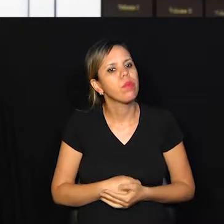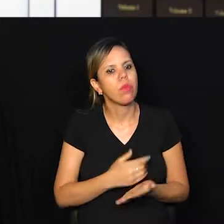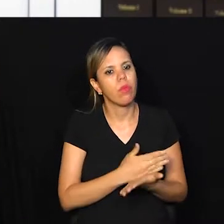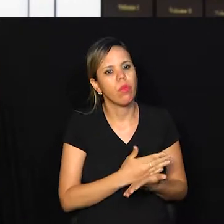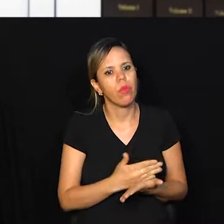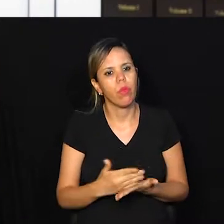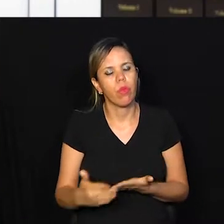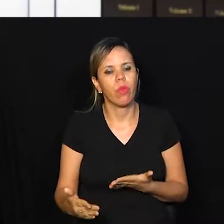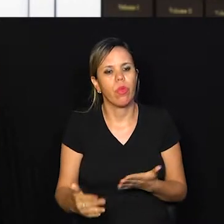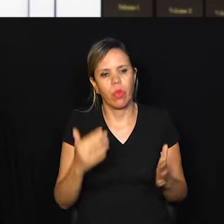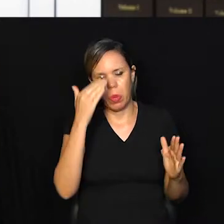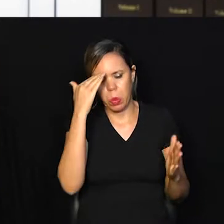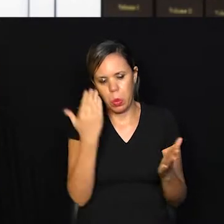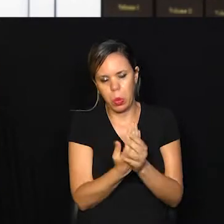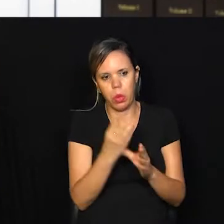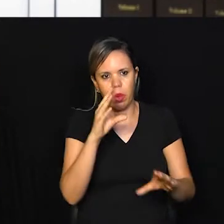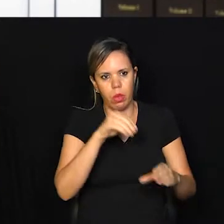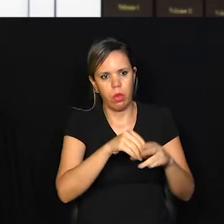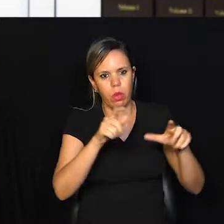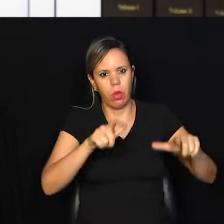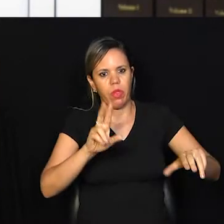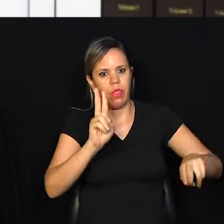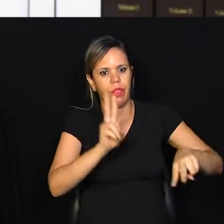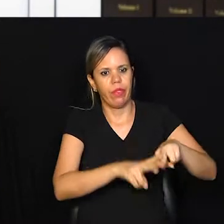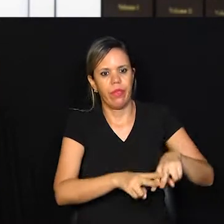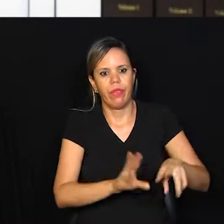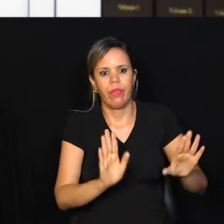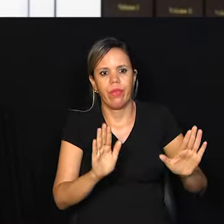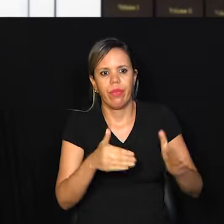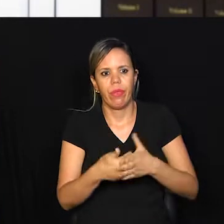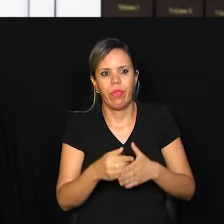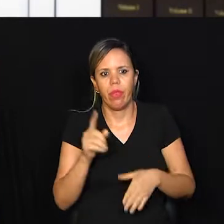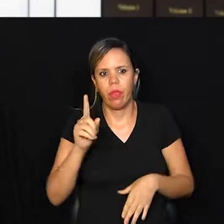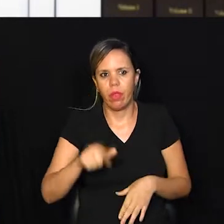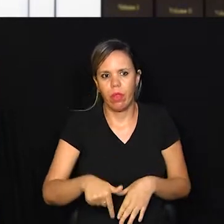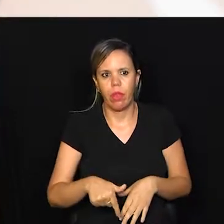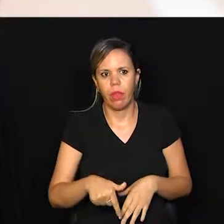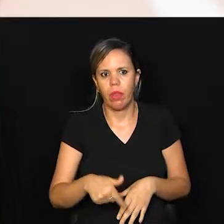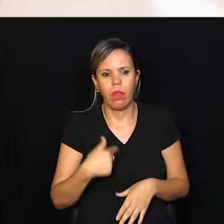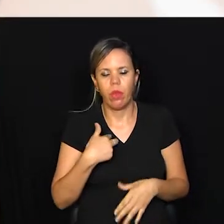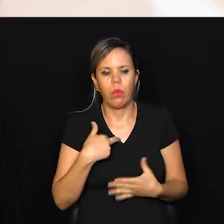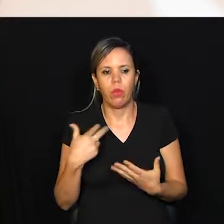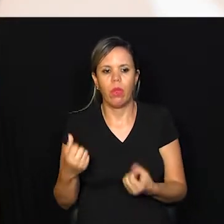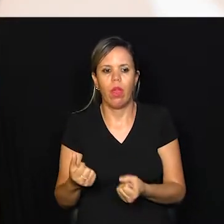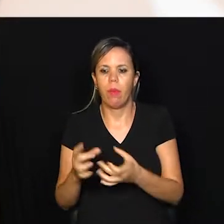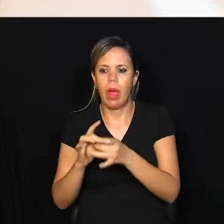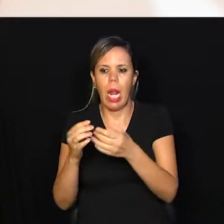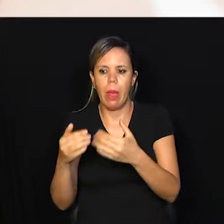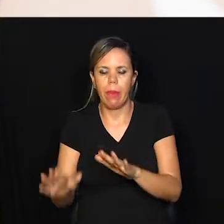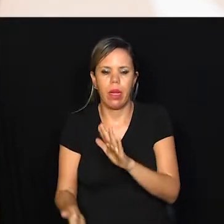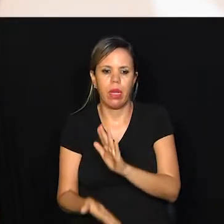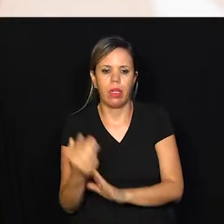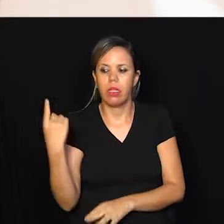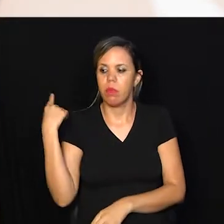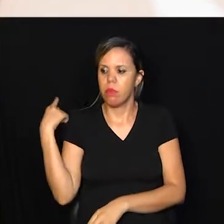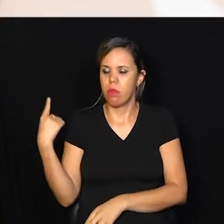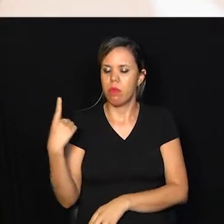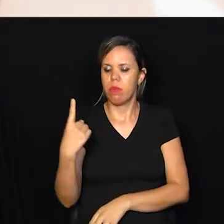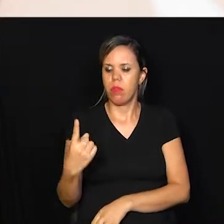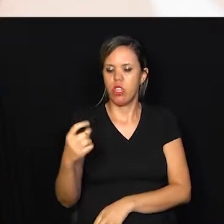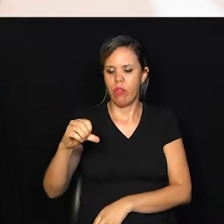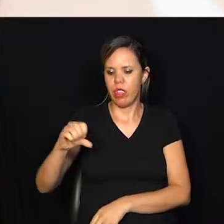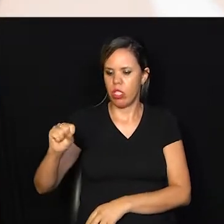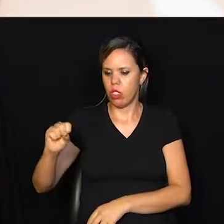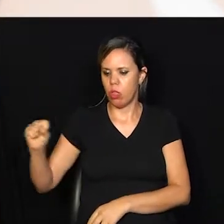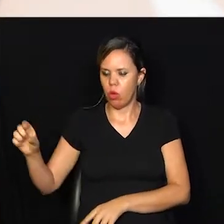início de cumprimento da pena em regime fechado, ele é imprescritível. Na época, lá em 1888, quando